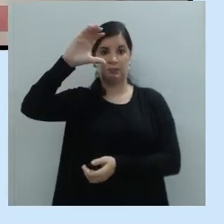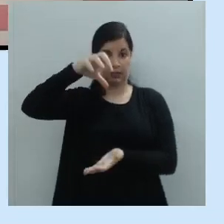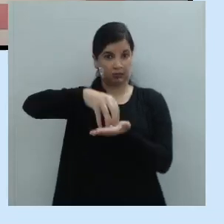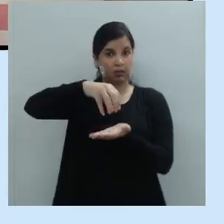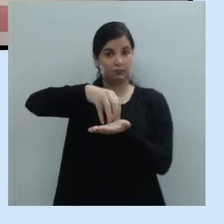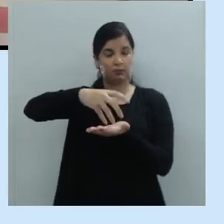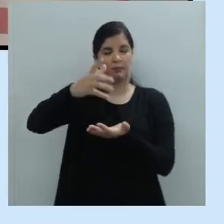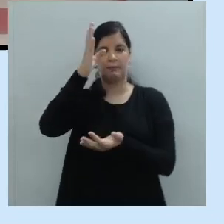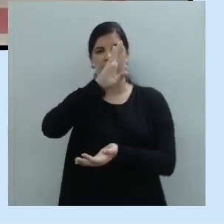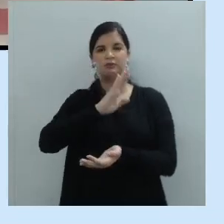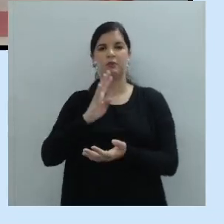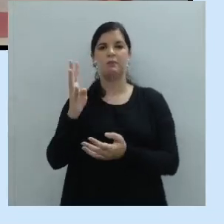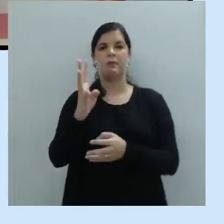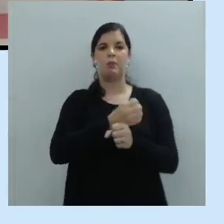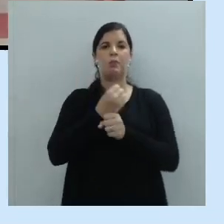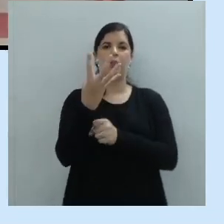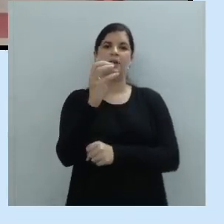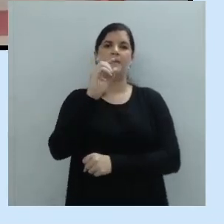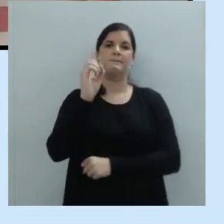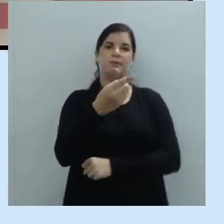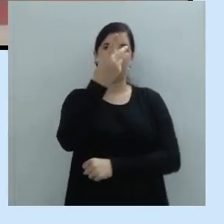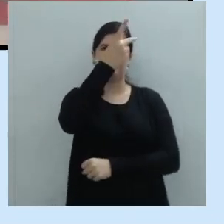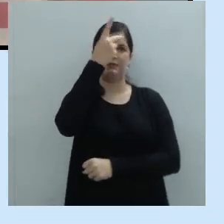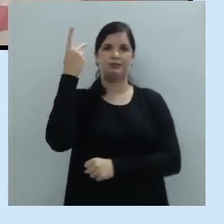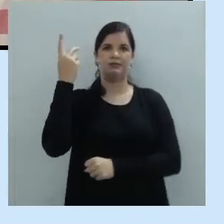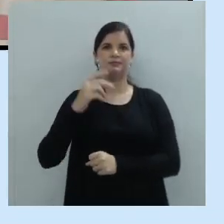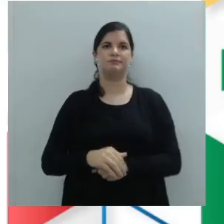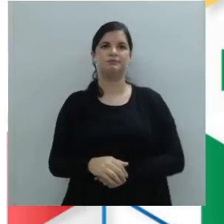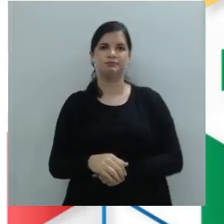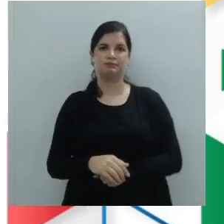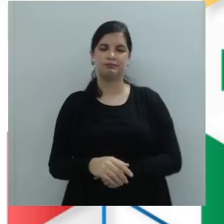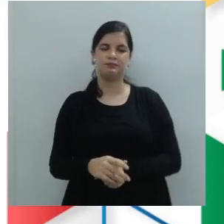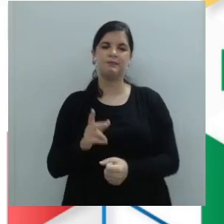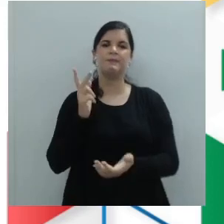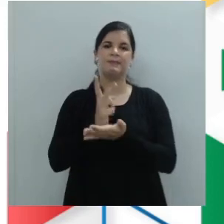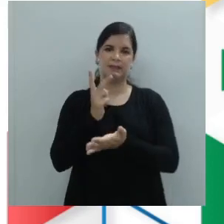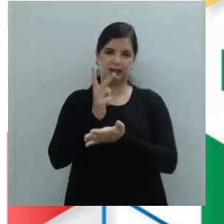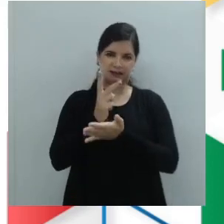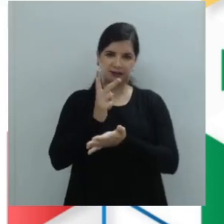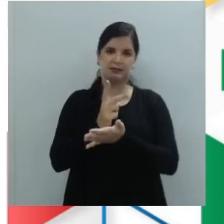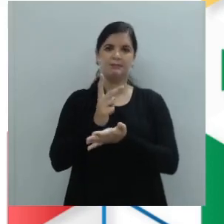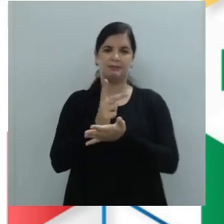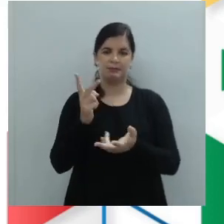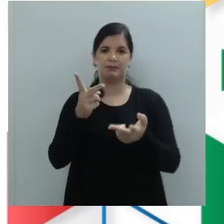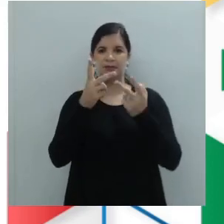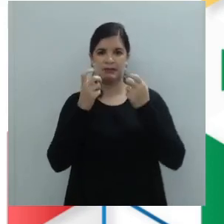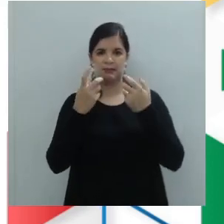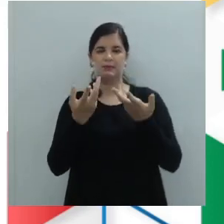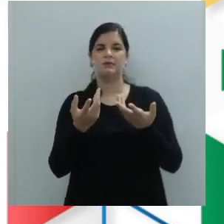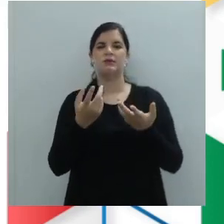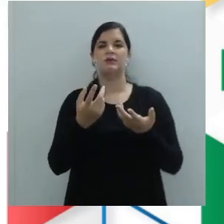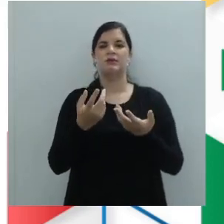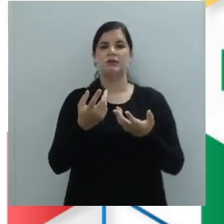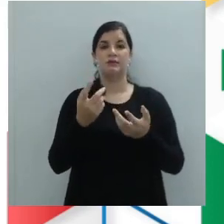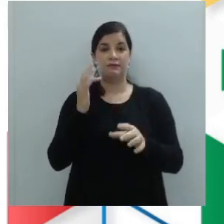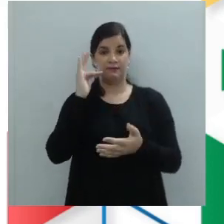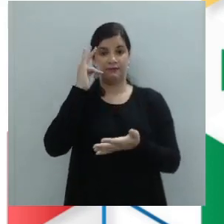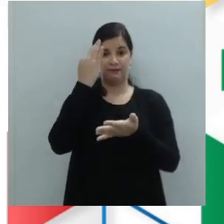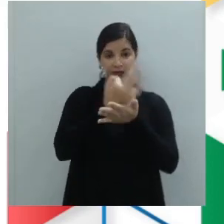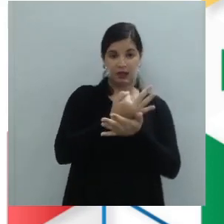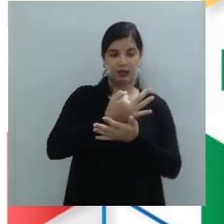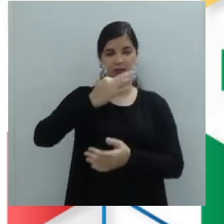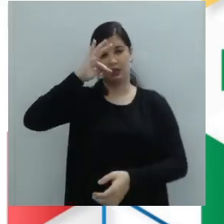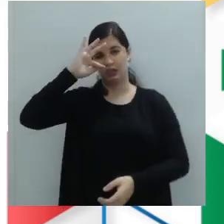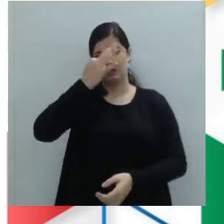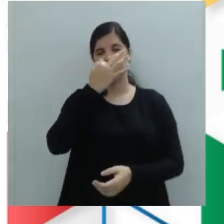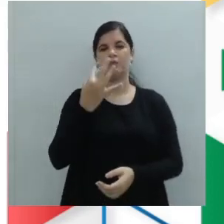Brasil, 40 mil adeptos. E é sempre bom saber disso para que você entenda que a sua fé, o seu